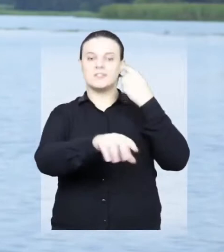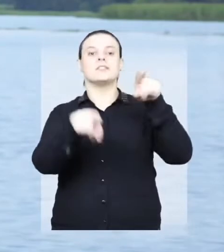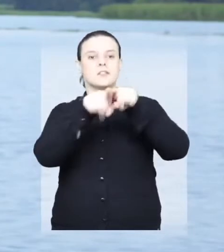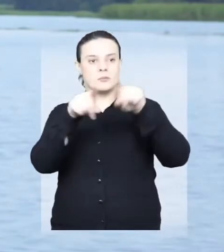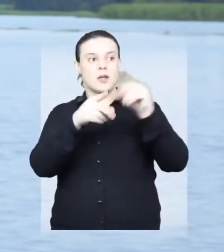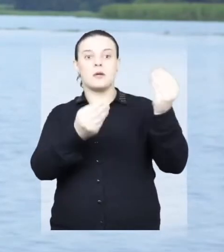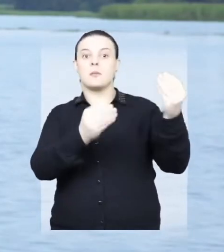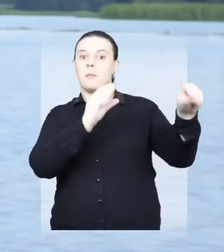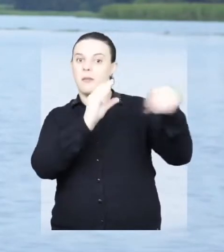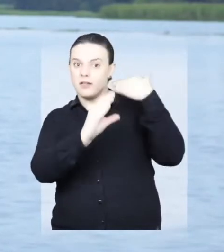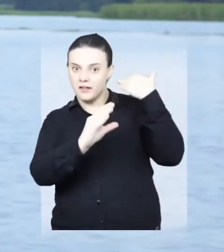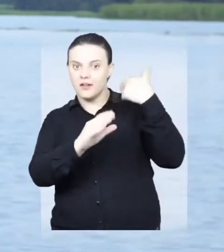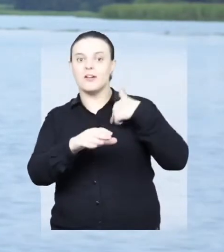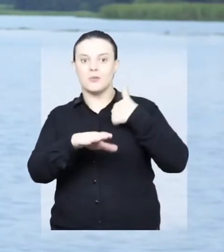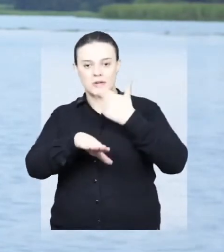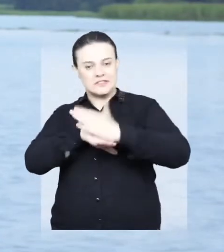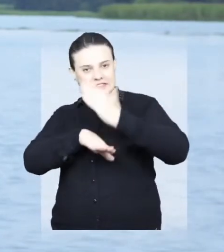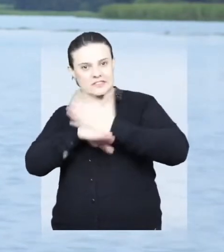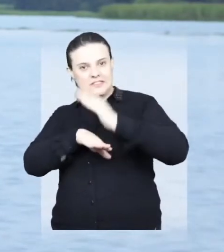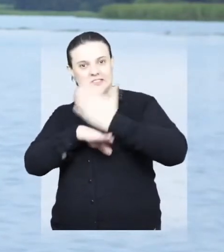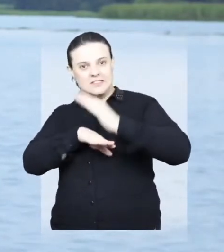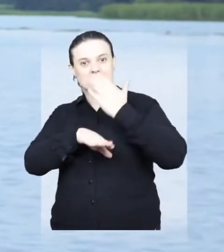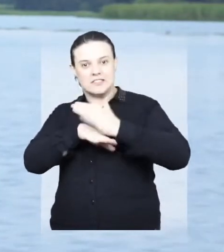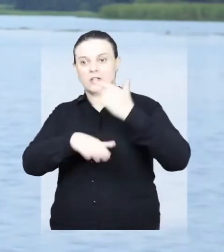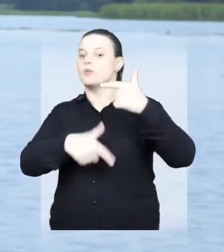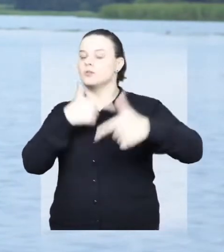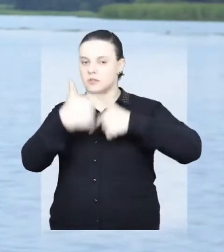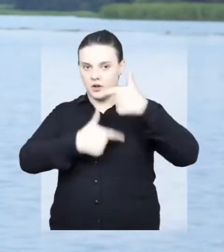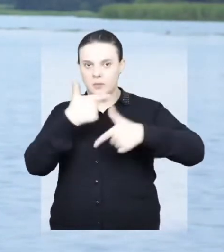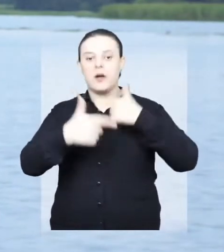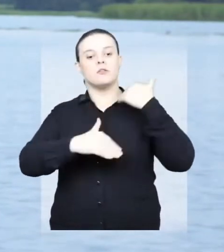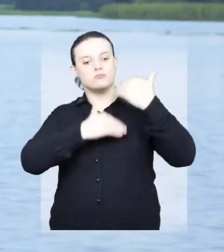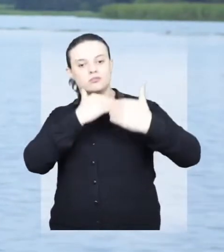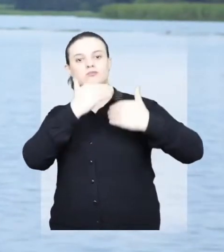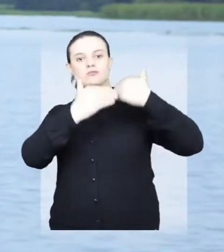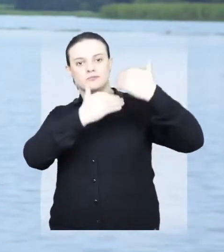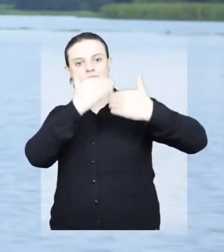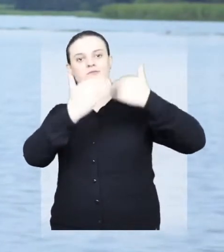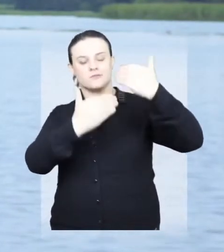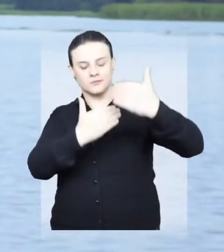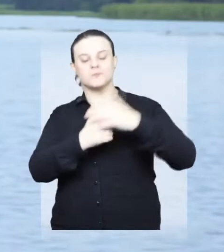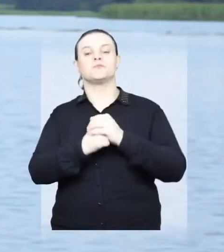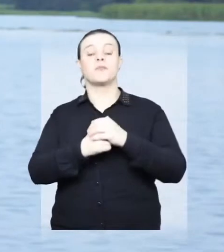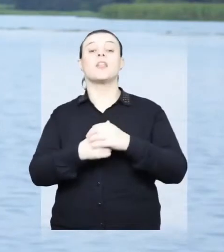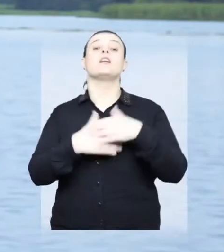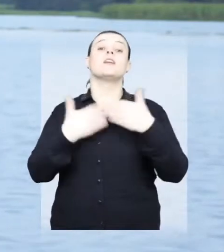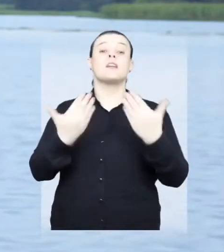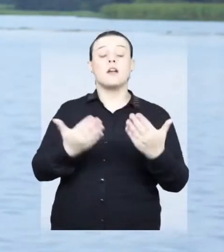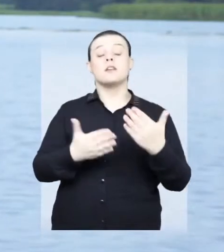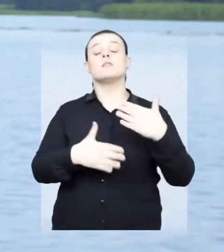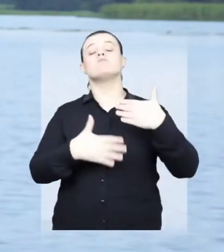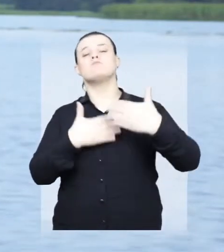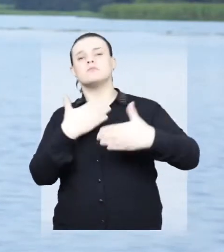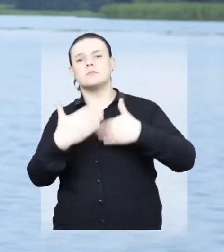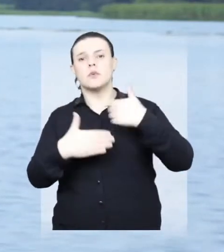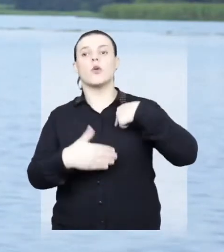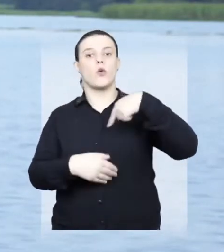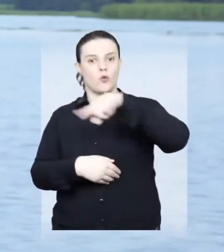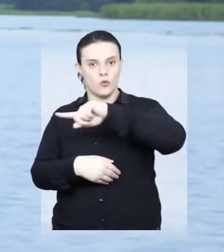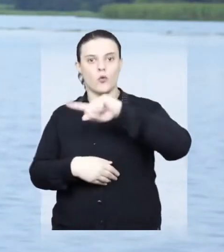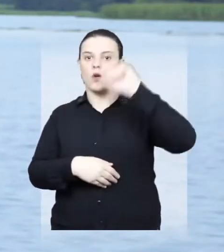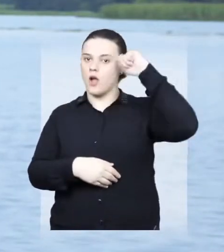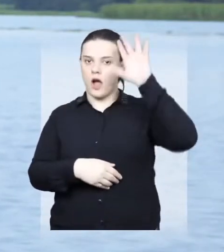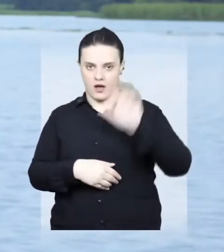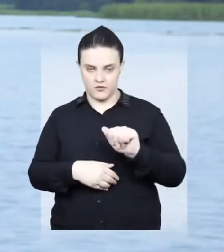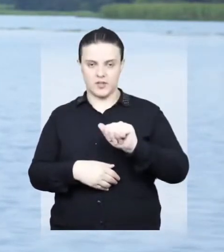mandando treino, e nisso o trabalho estava sendo desenvolvido. E aí a gente fui para a África do